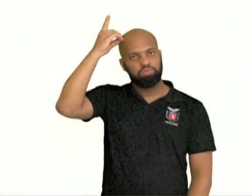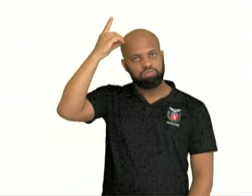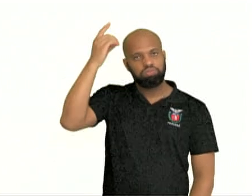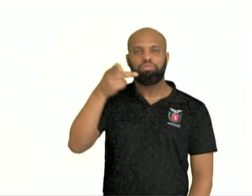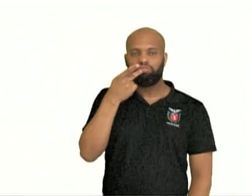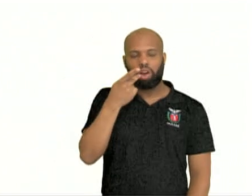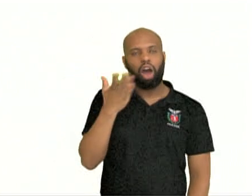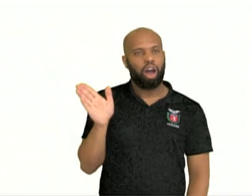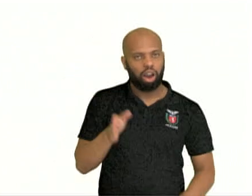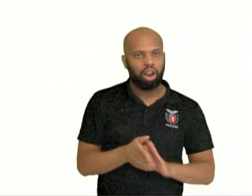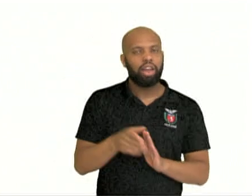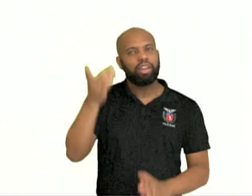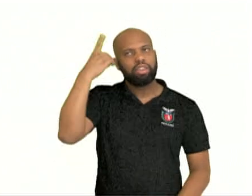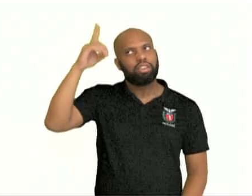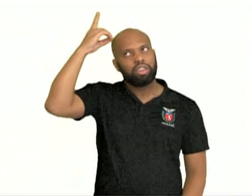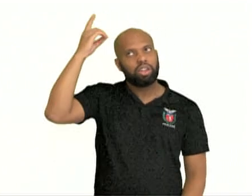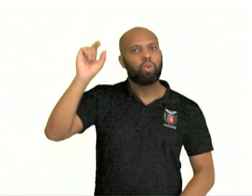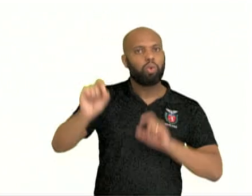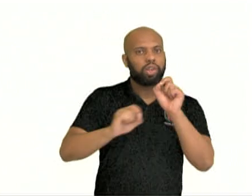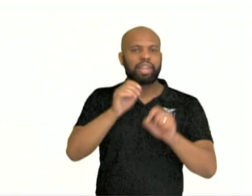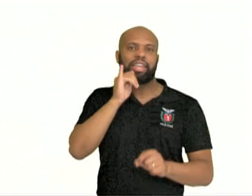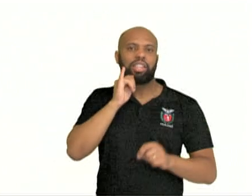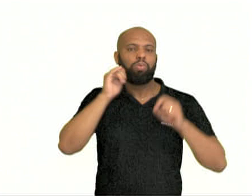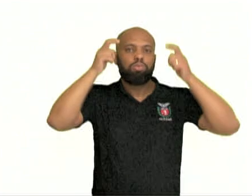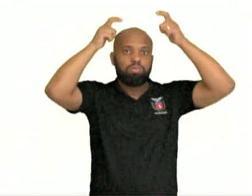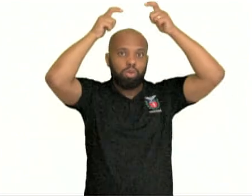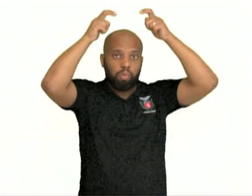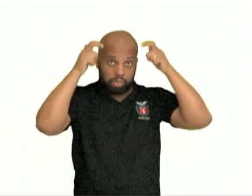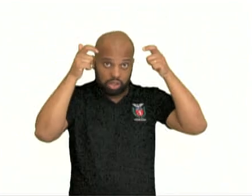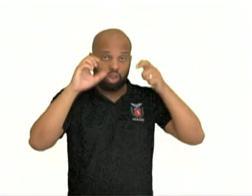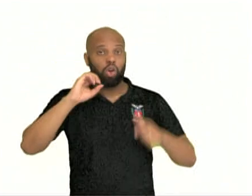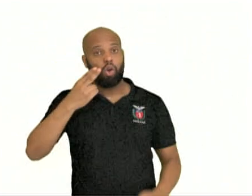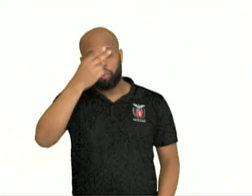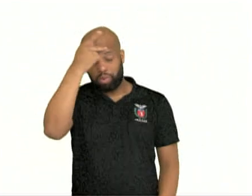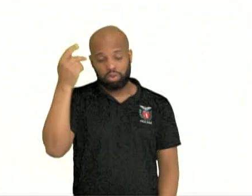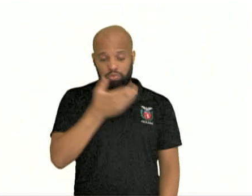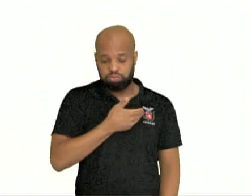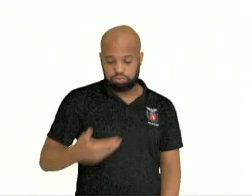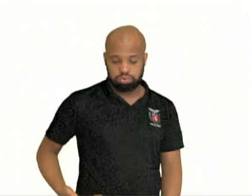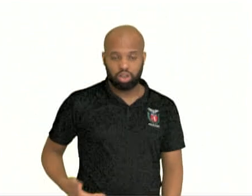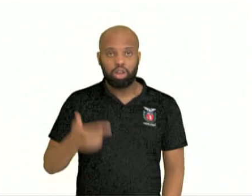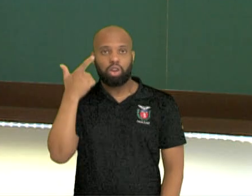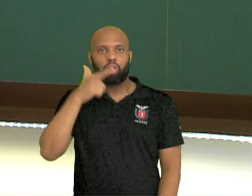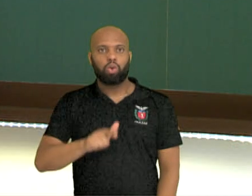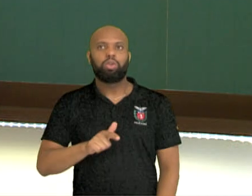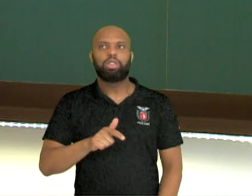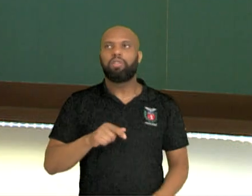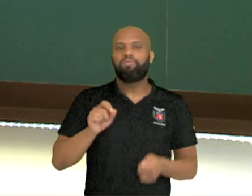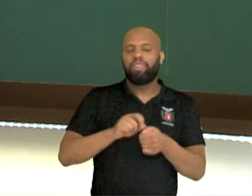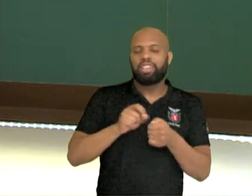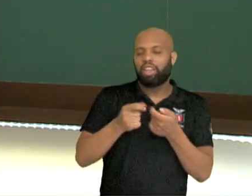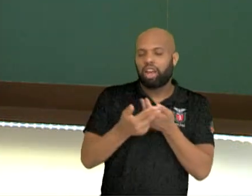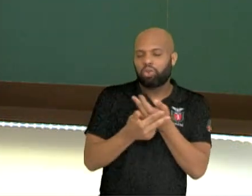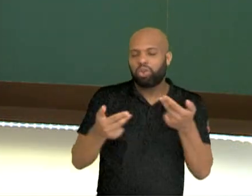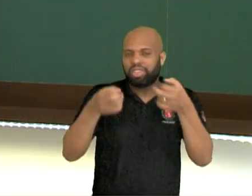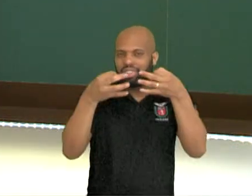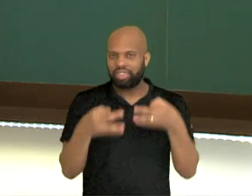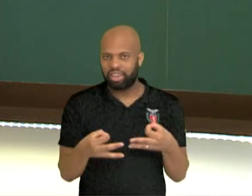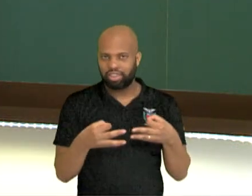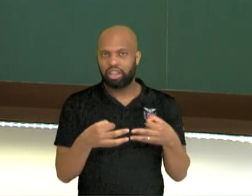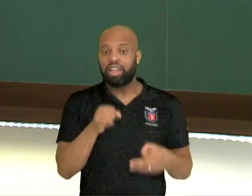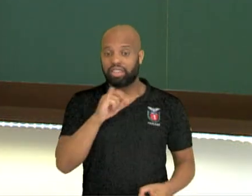né? Talento é a capacidade do príncipe, do governante, lidar com o poder e saber lidar com